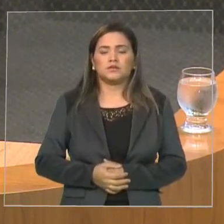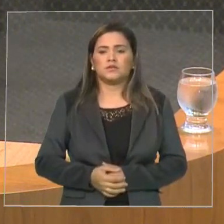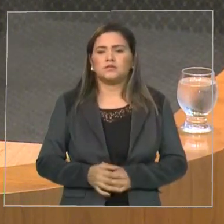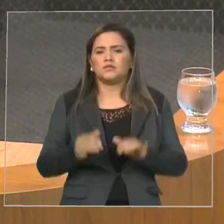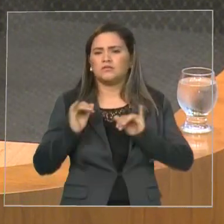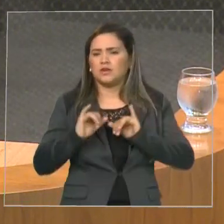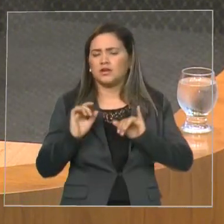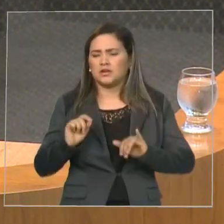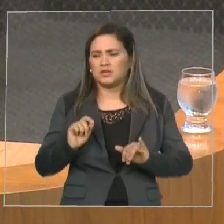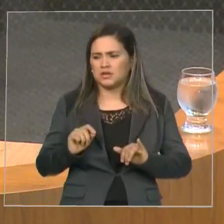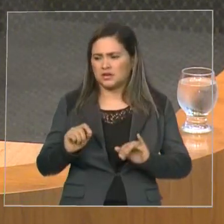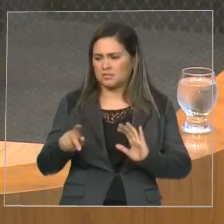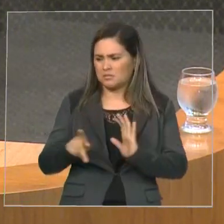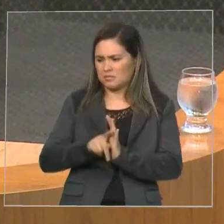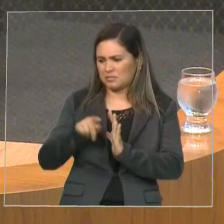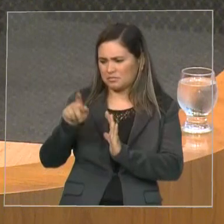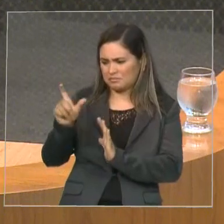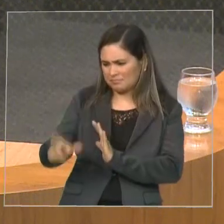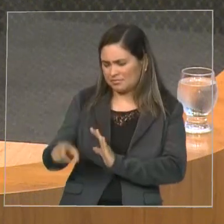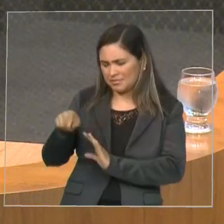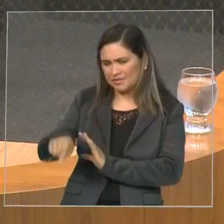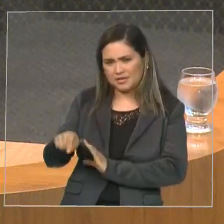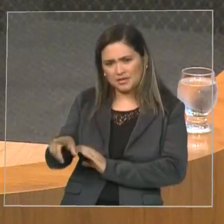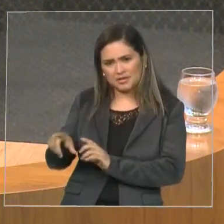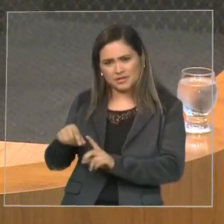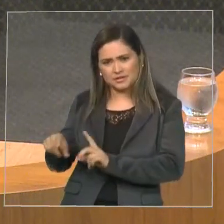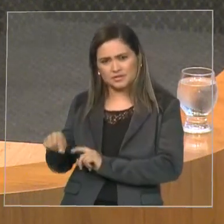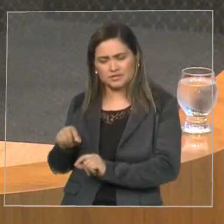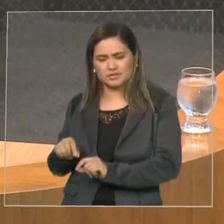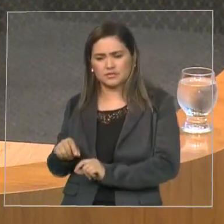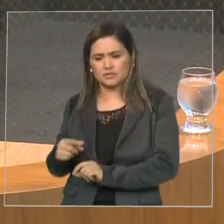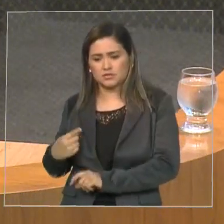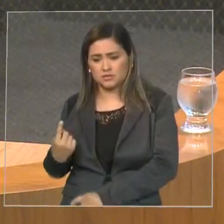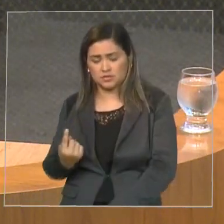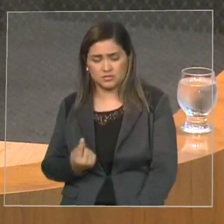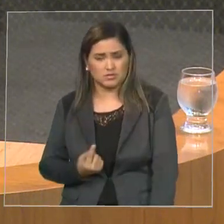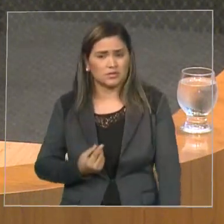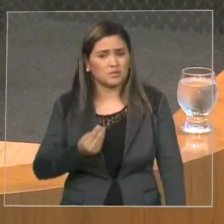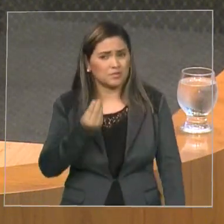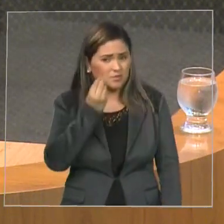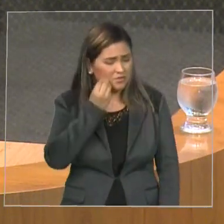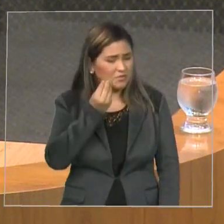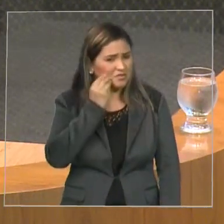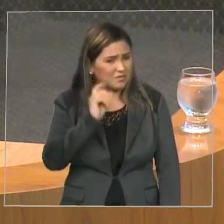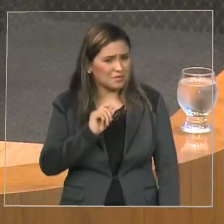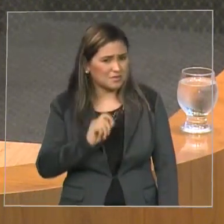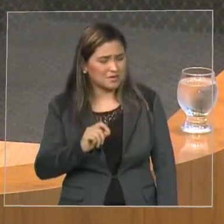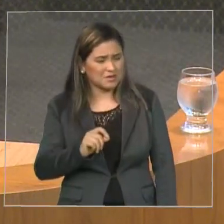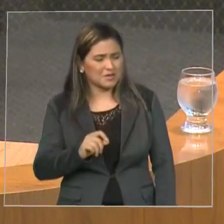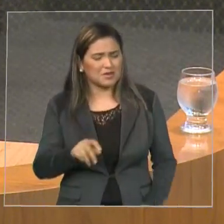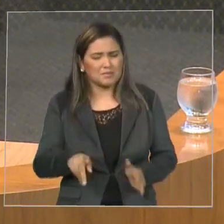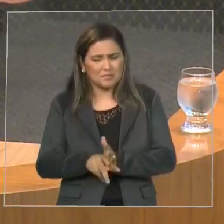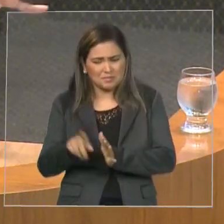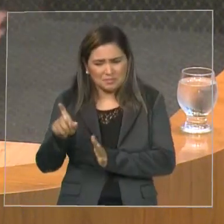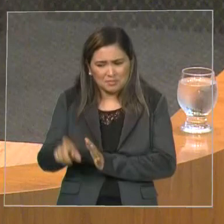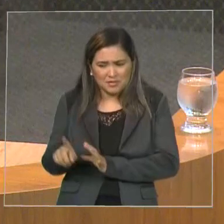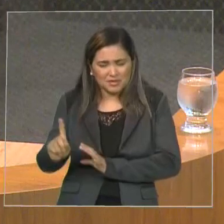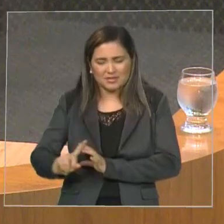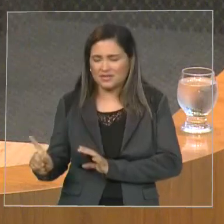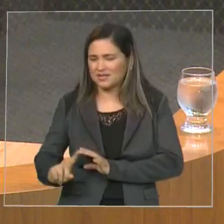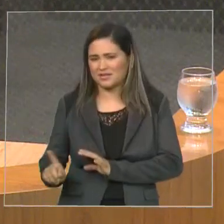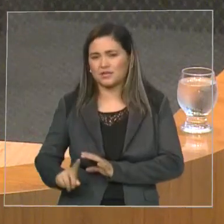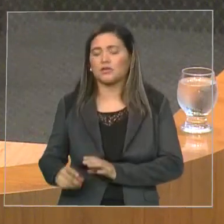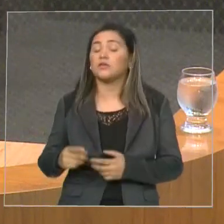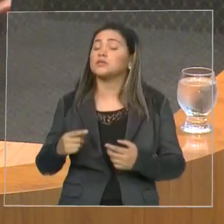ato isolado do oficial, e a gente viu que não teve ato isolado de nada. Teve um ato em